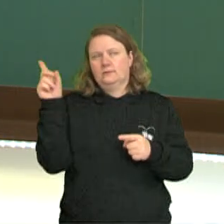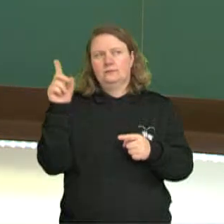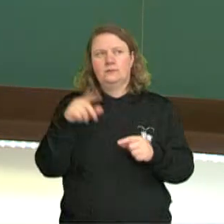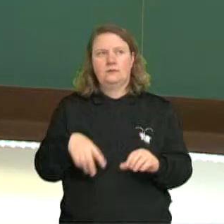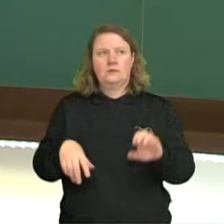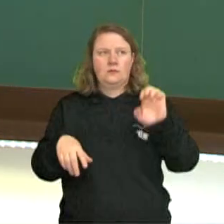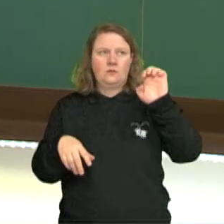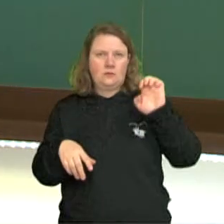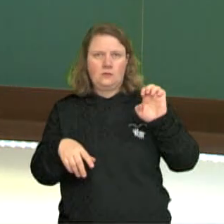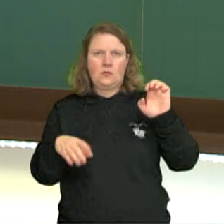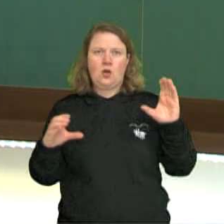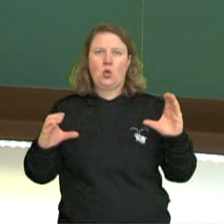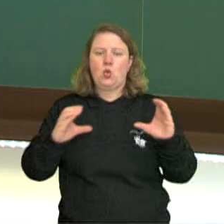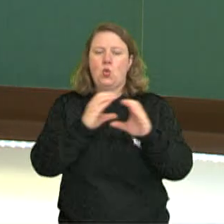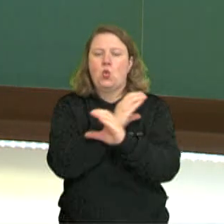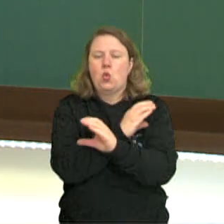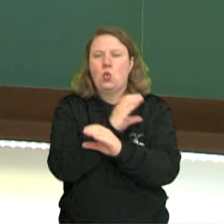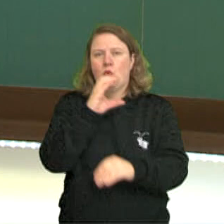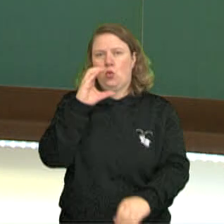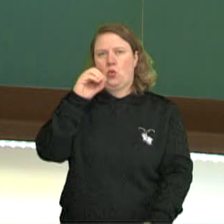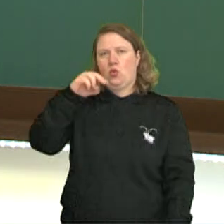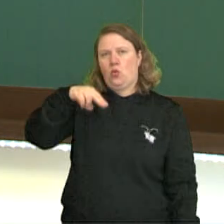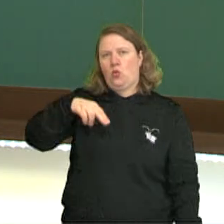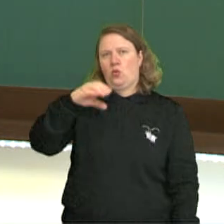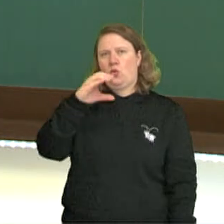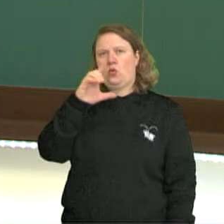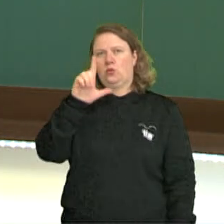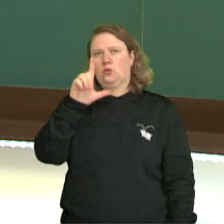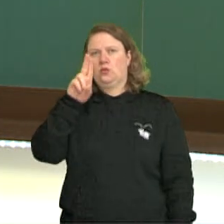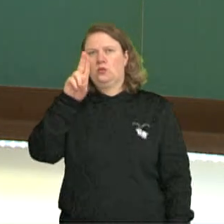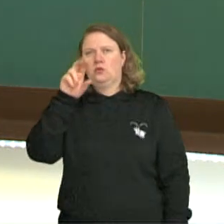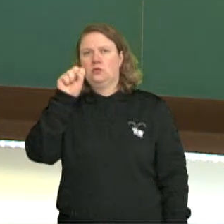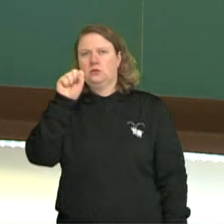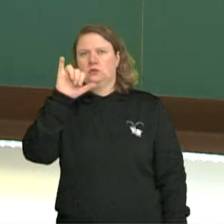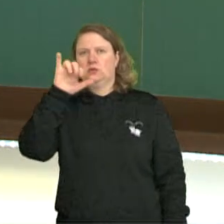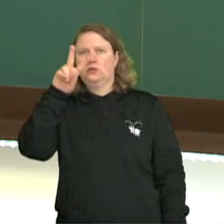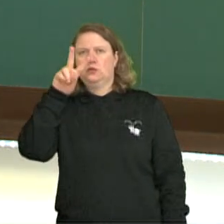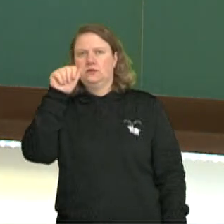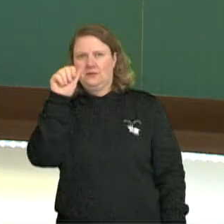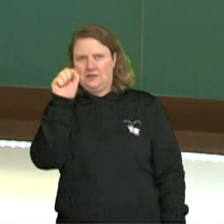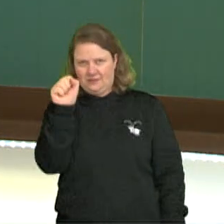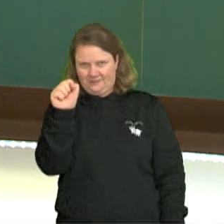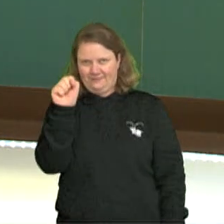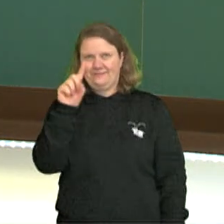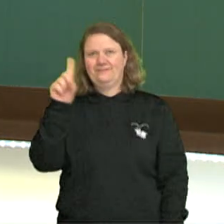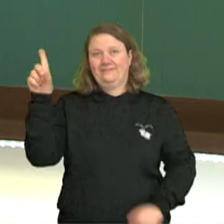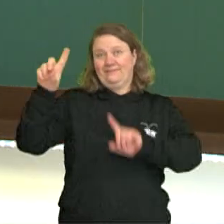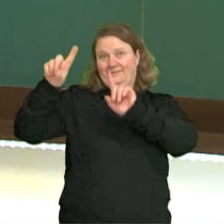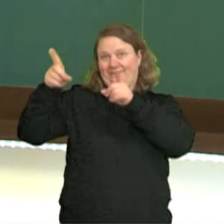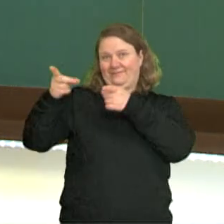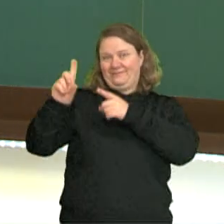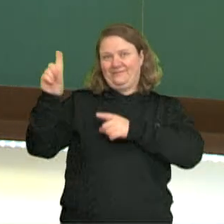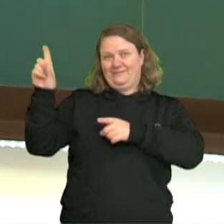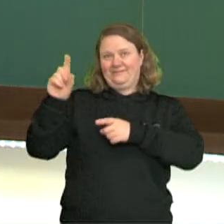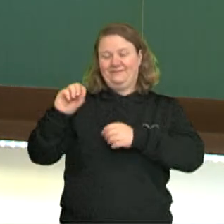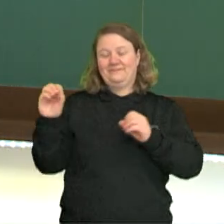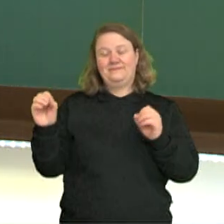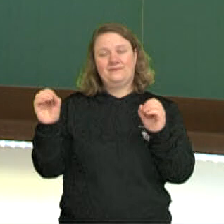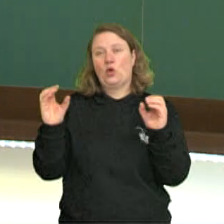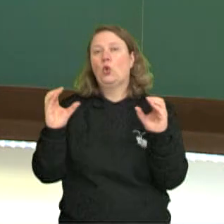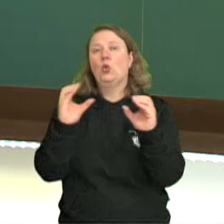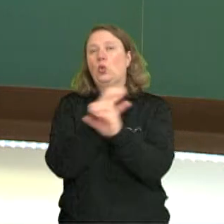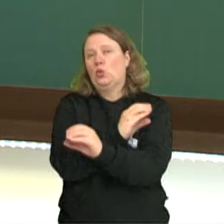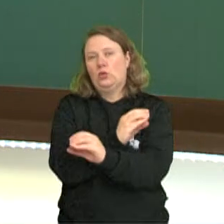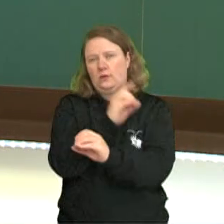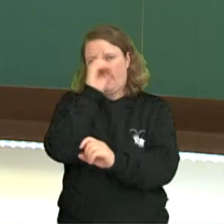explicativas. E as conclusivas, um exemplo, logo, portanto, também encerram aí, concluem aí